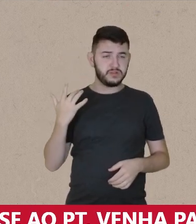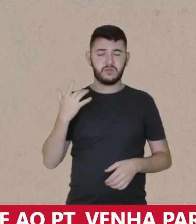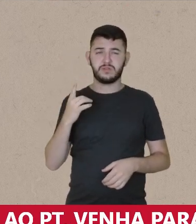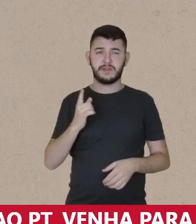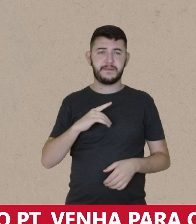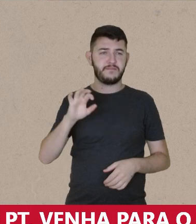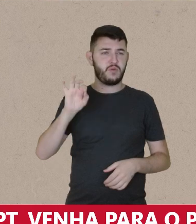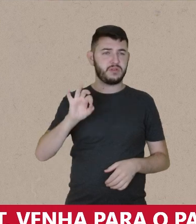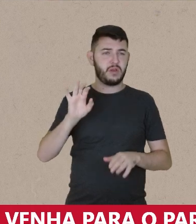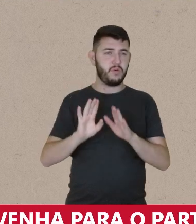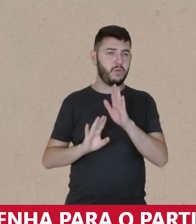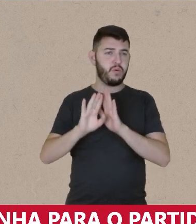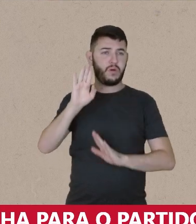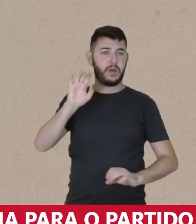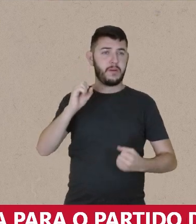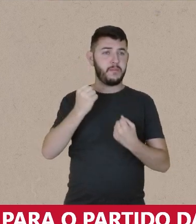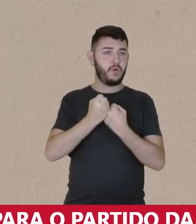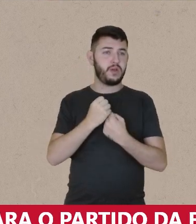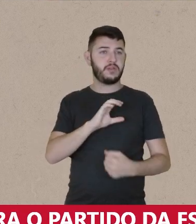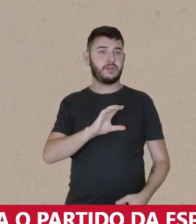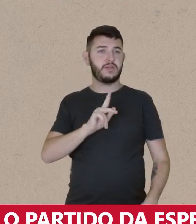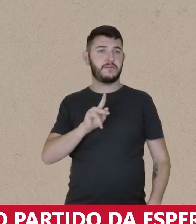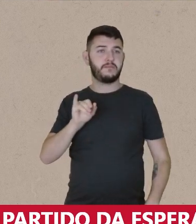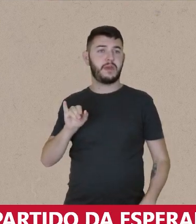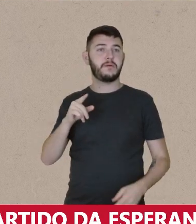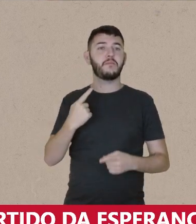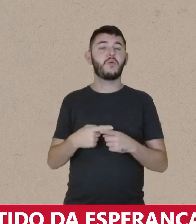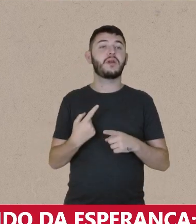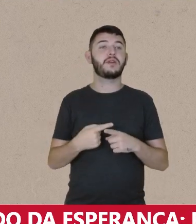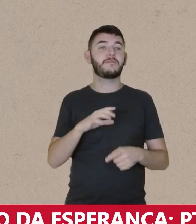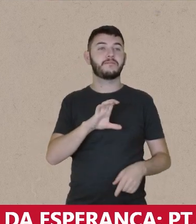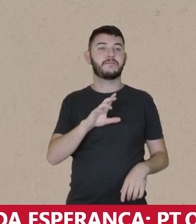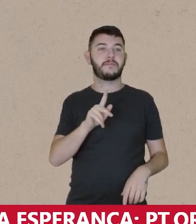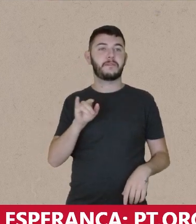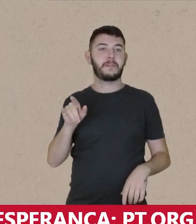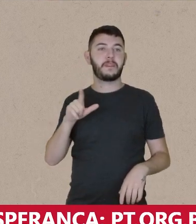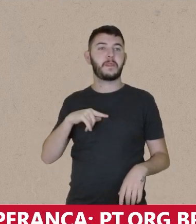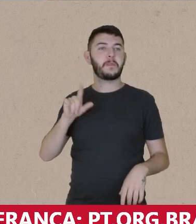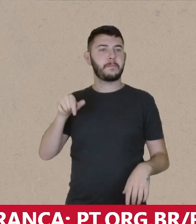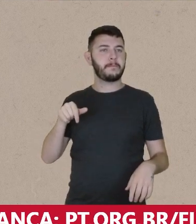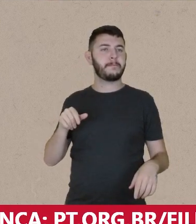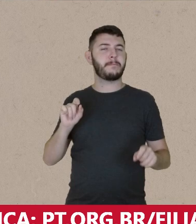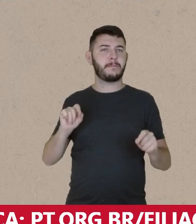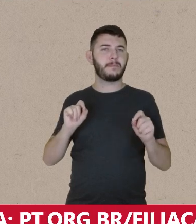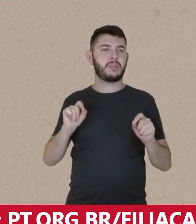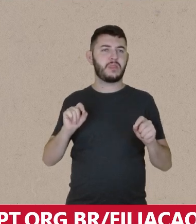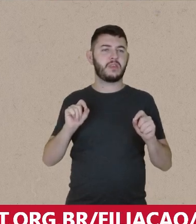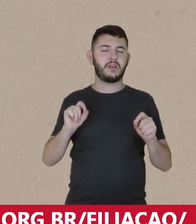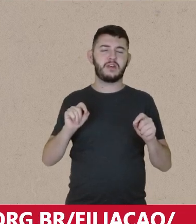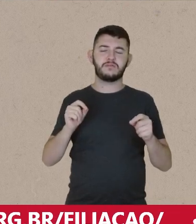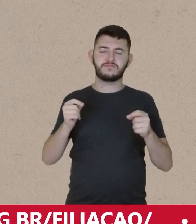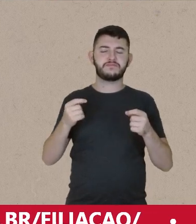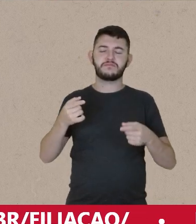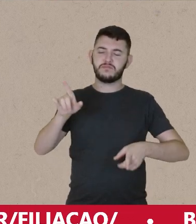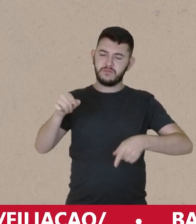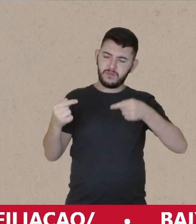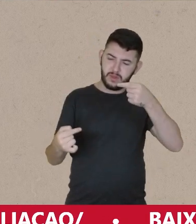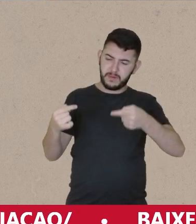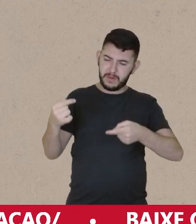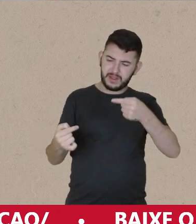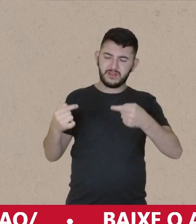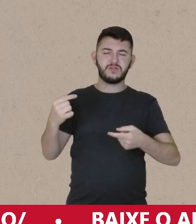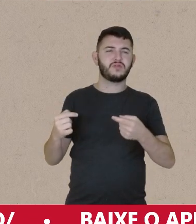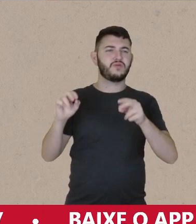tem apoiado a CPI exatamente porque a CPI foi lá, foi no cerne da questão, e no cerne da questão